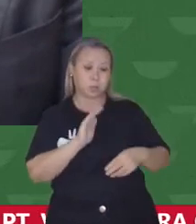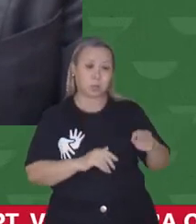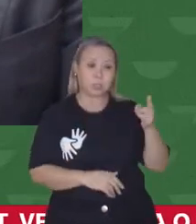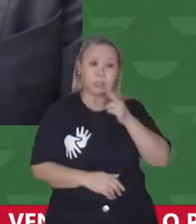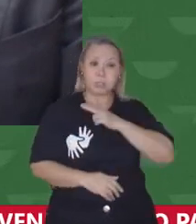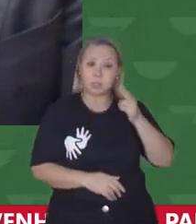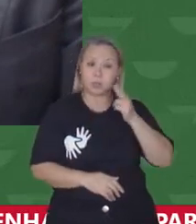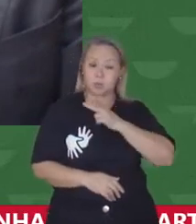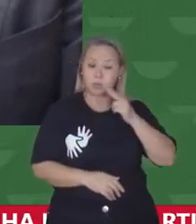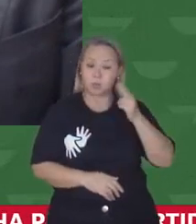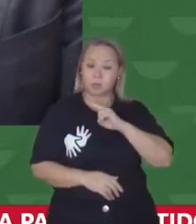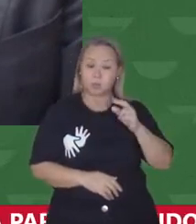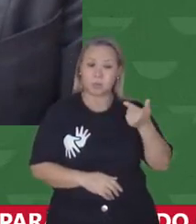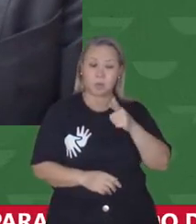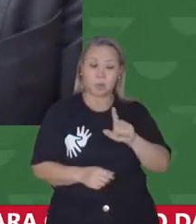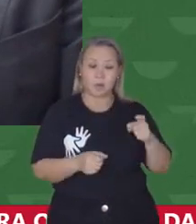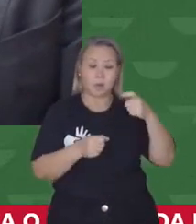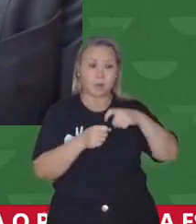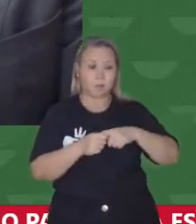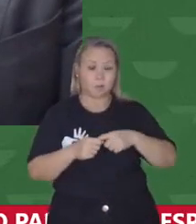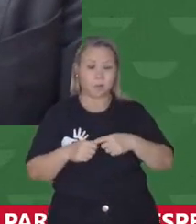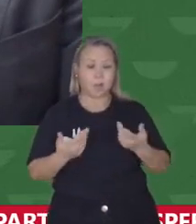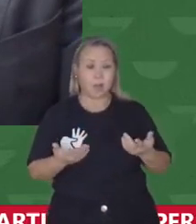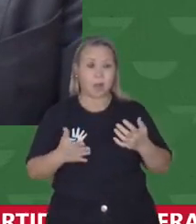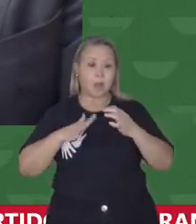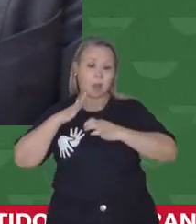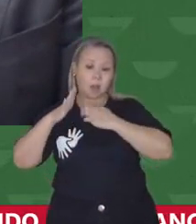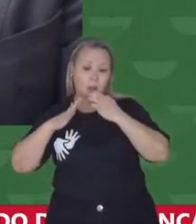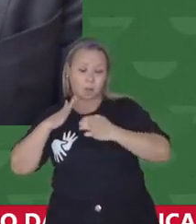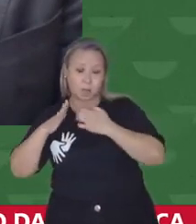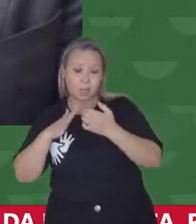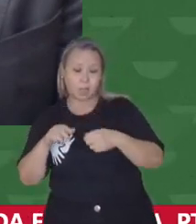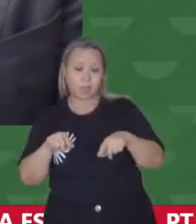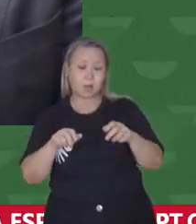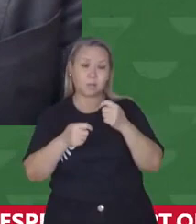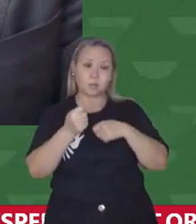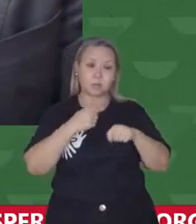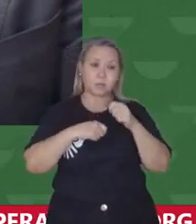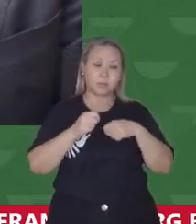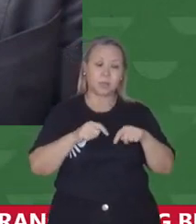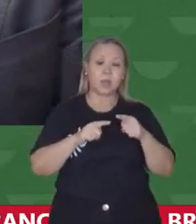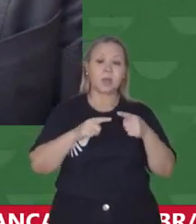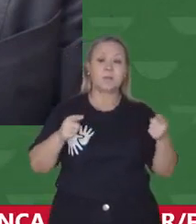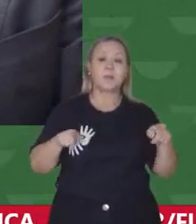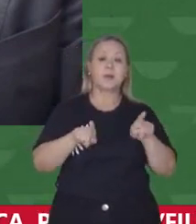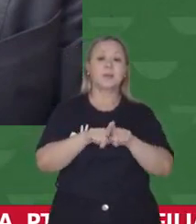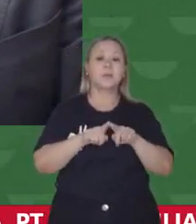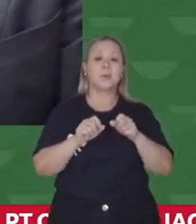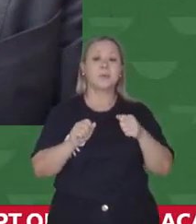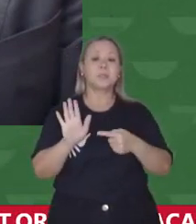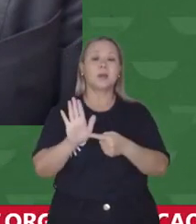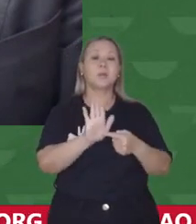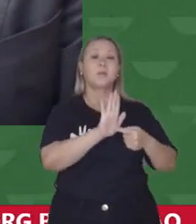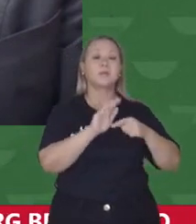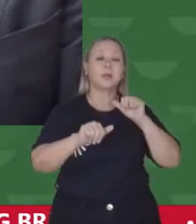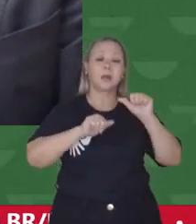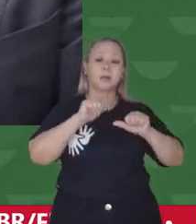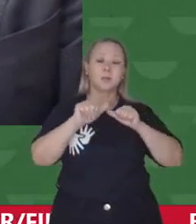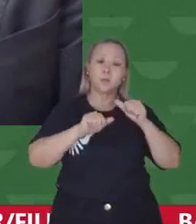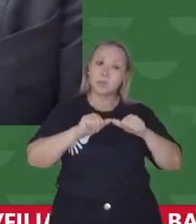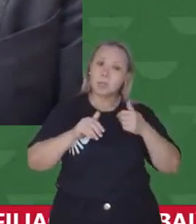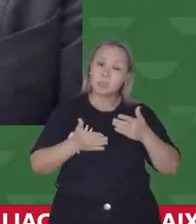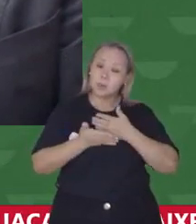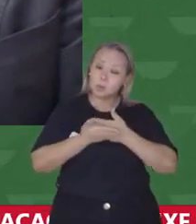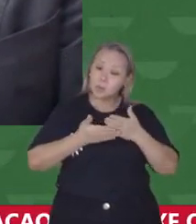para reativar o mercado, como ao mesmo tempo você tem que colocar em marcha as mudanças que vão apontar para o futuro que a gente falou aqui.